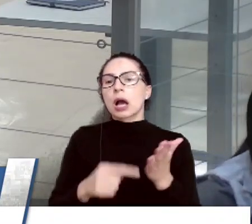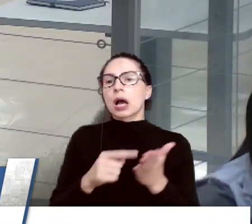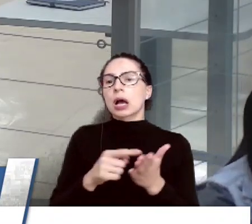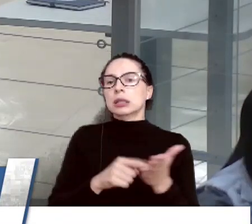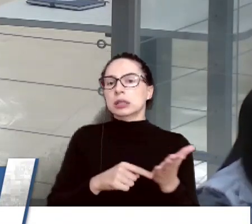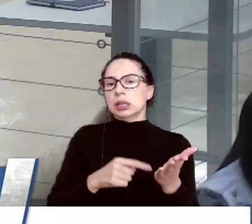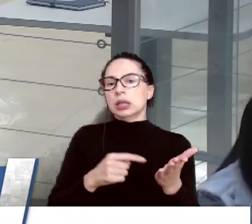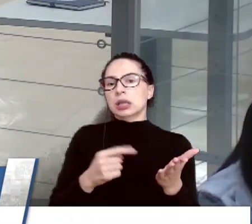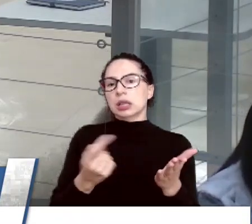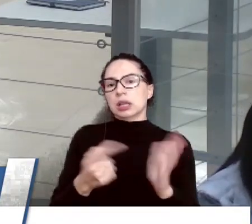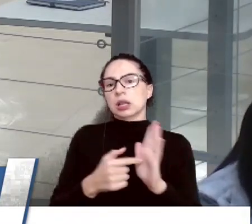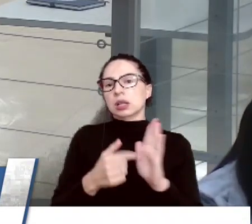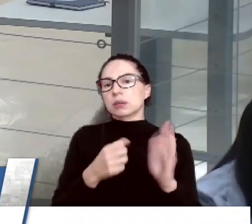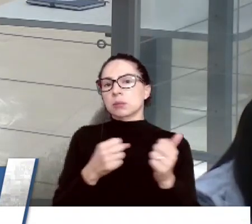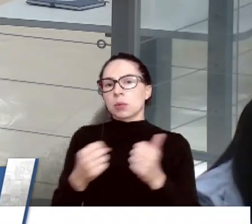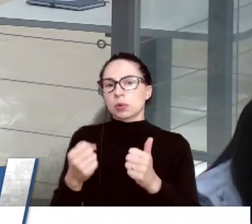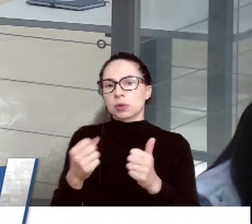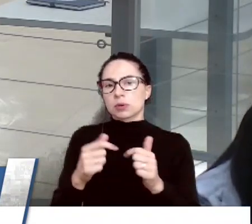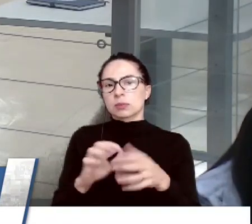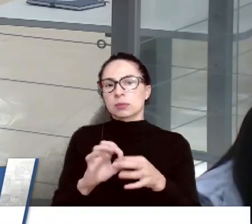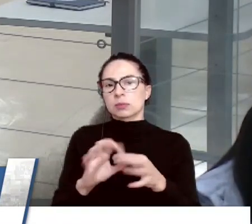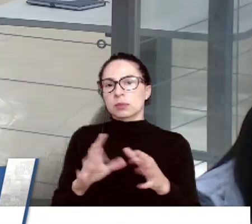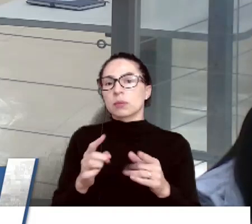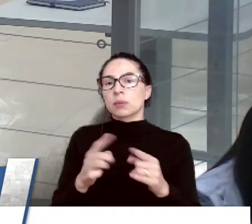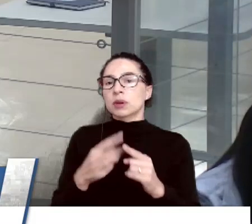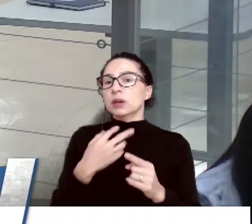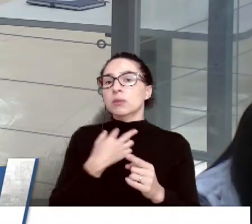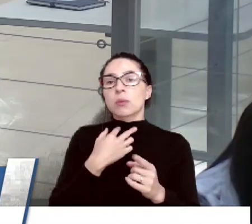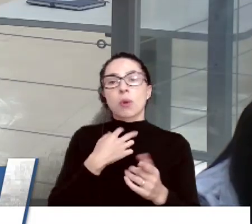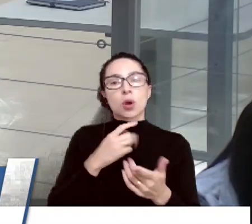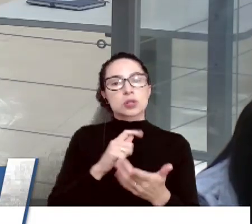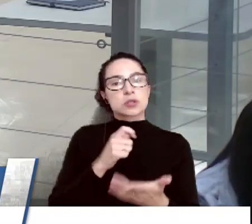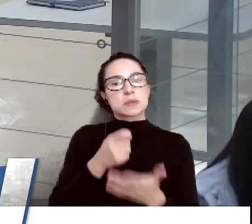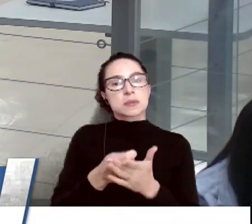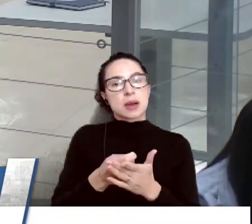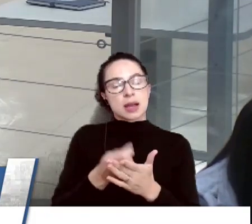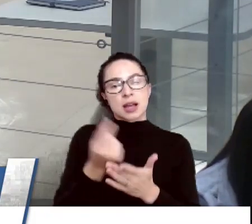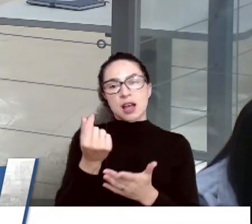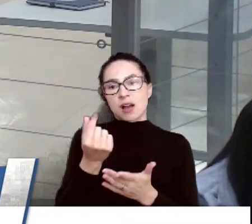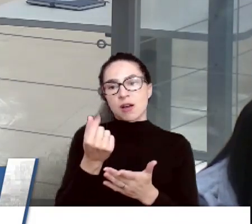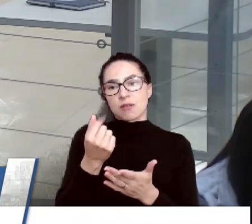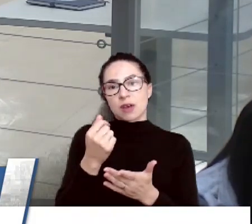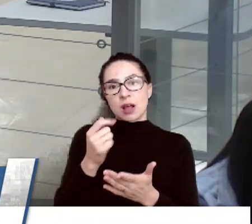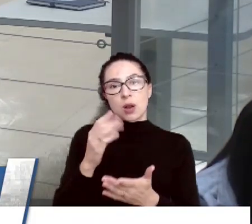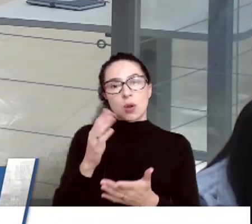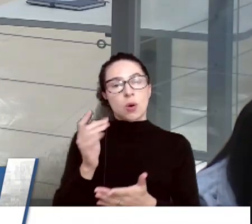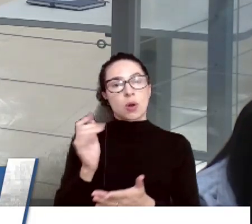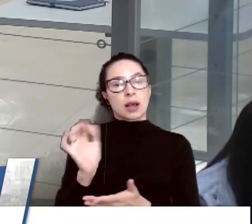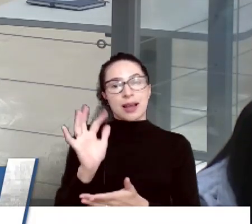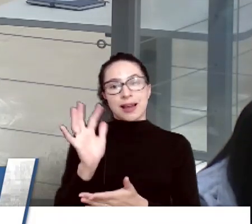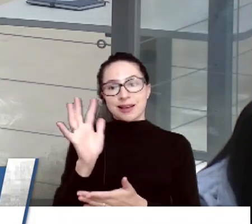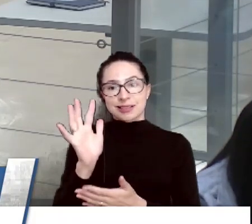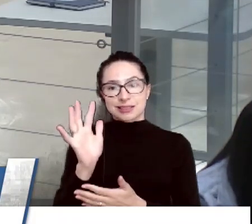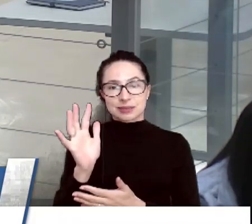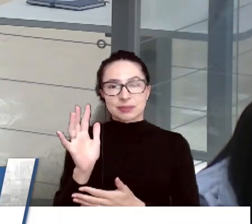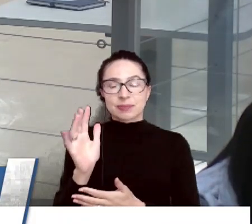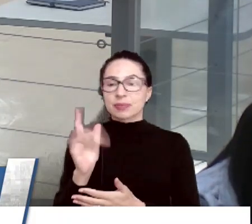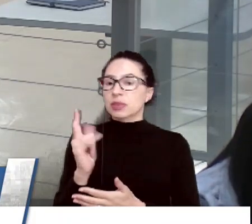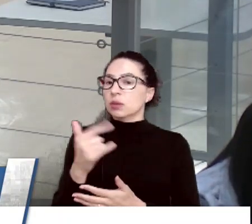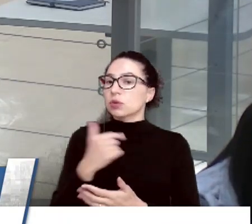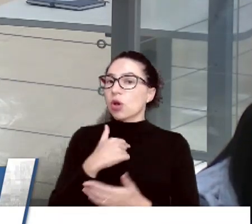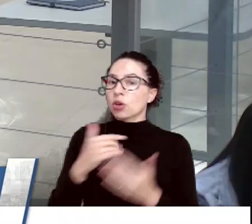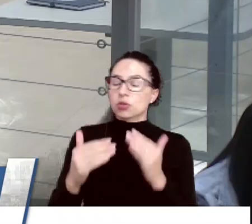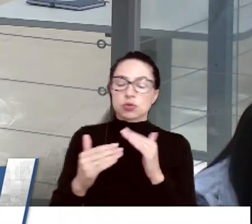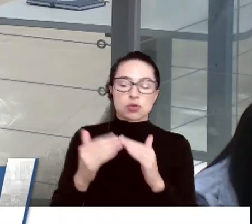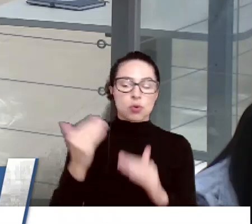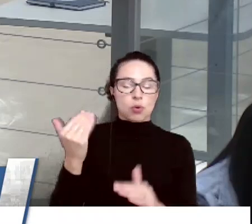poder concedente, porque ele não pode pagar aquela indenização bilionária. Então, ser contra esse projeto